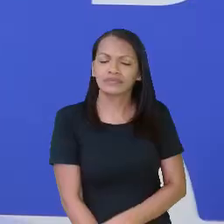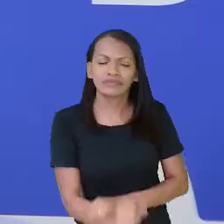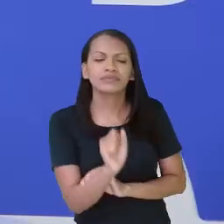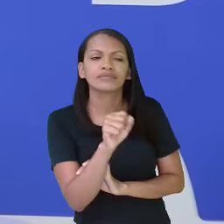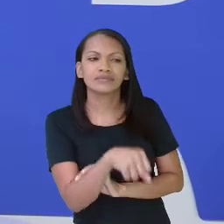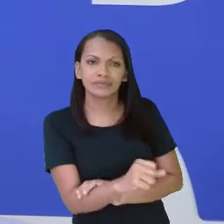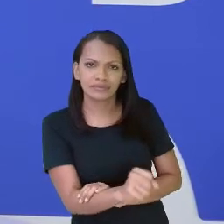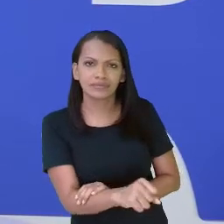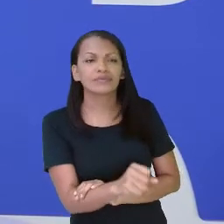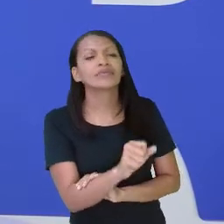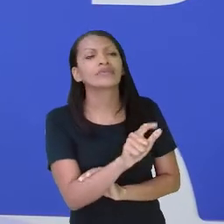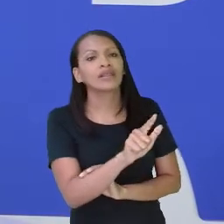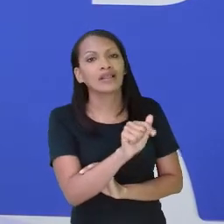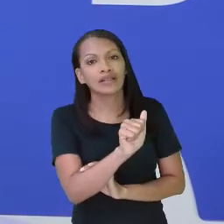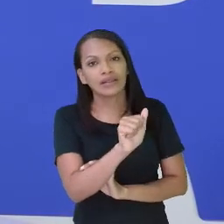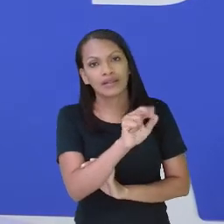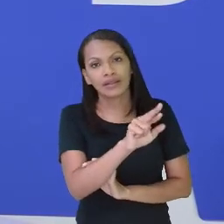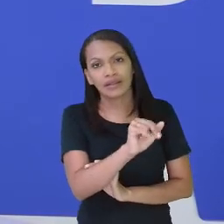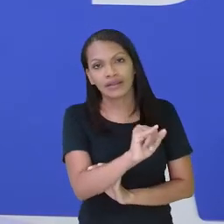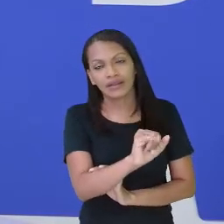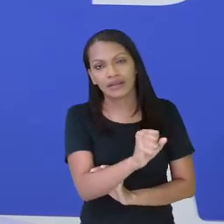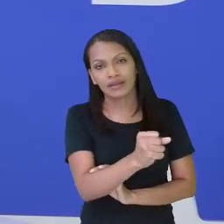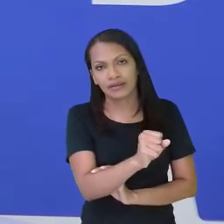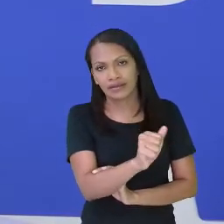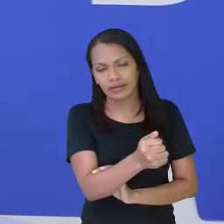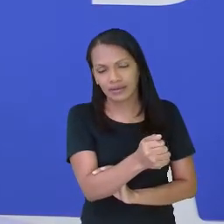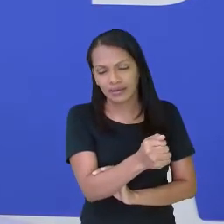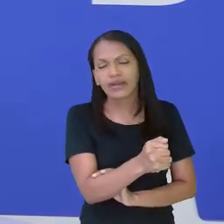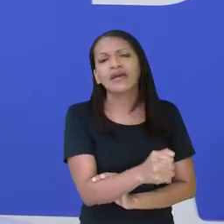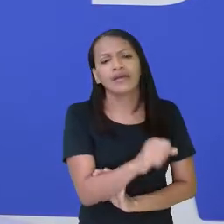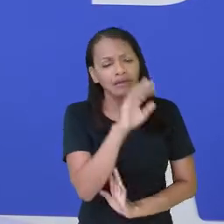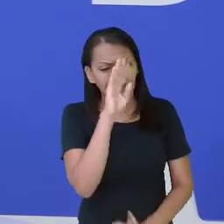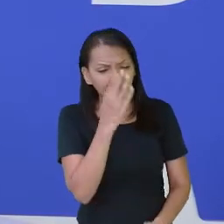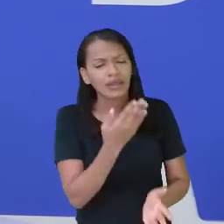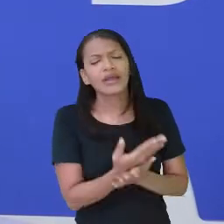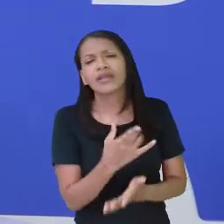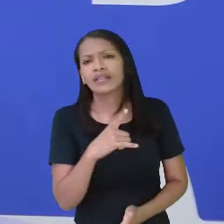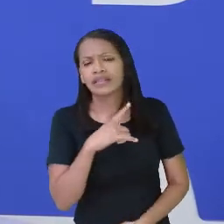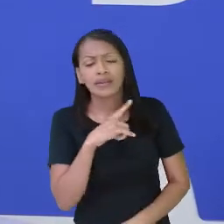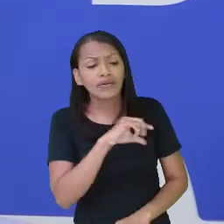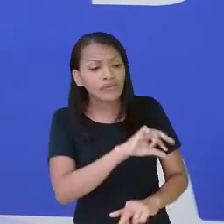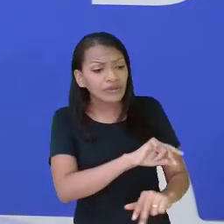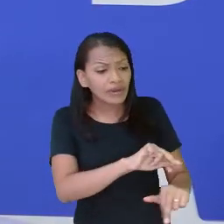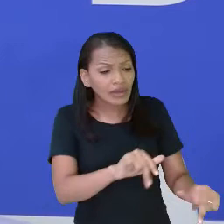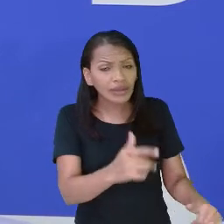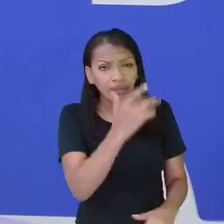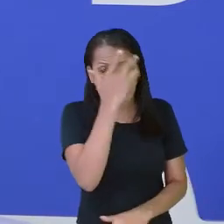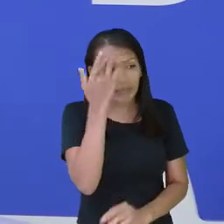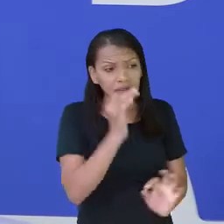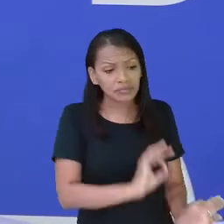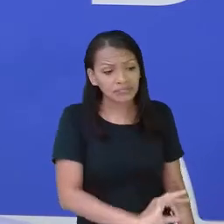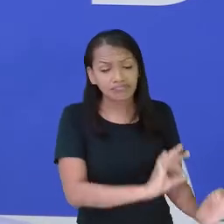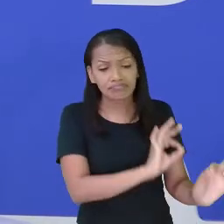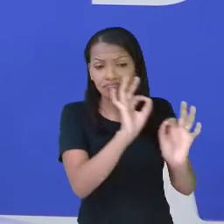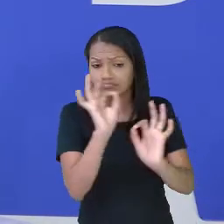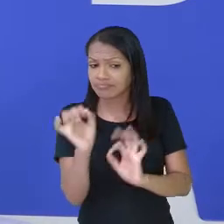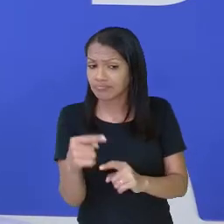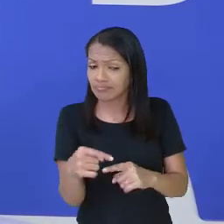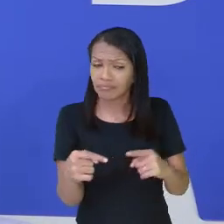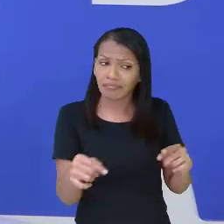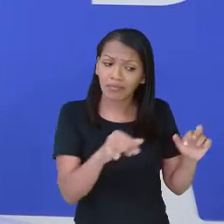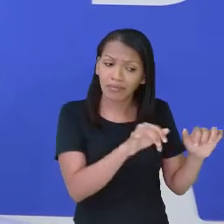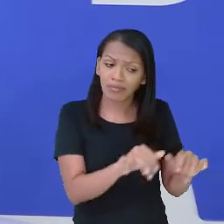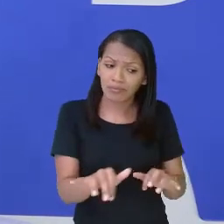professora. Larissa, Andreine e Eliabe estão a postos. Eu acredito que tem muitas pessoas que também estão acompanhando, mas não